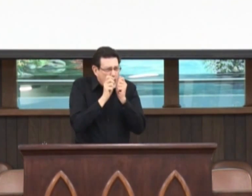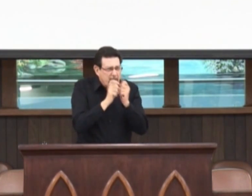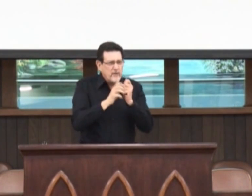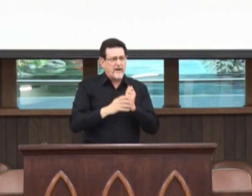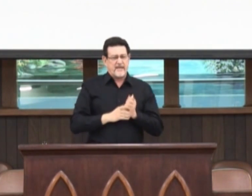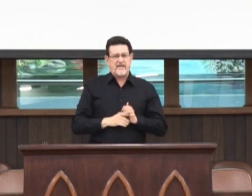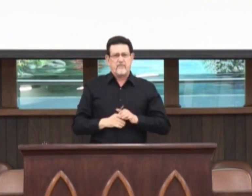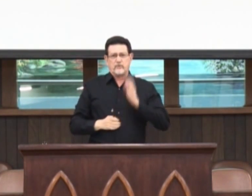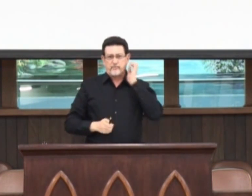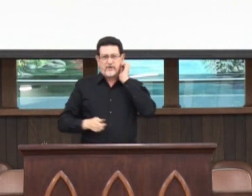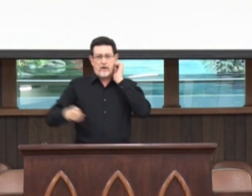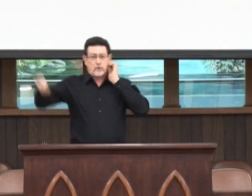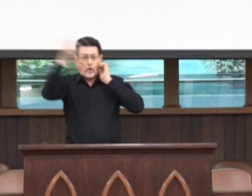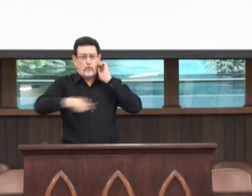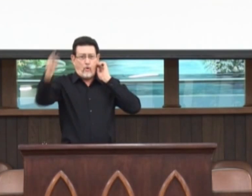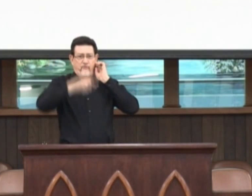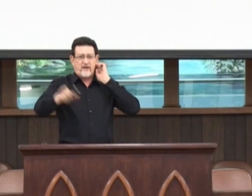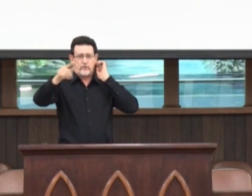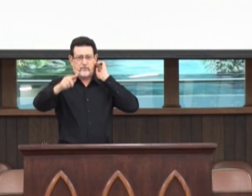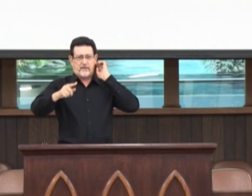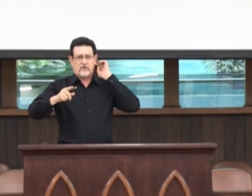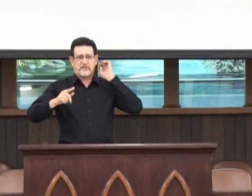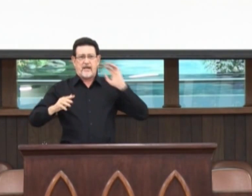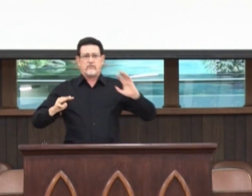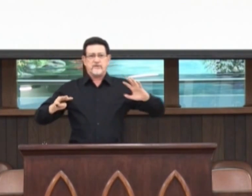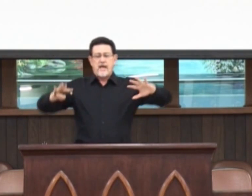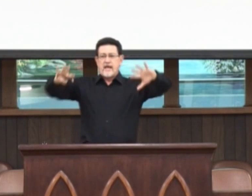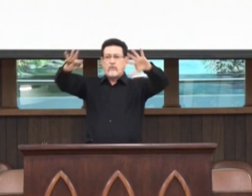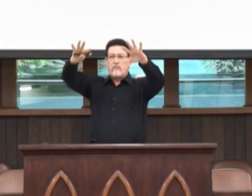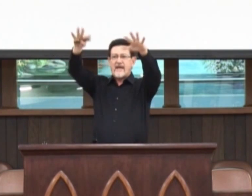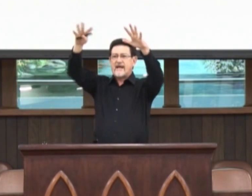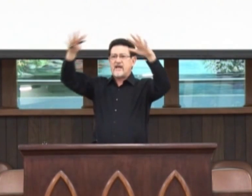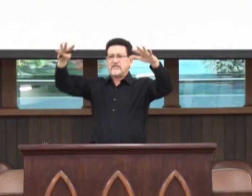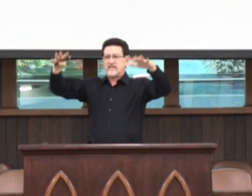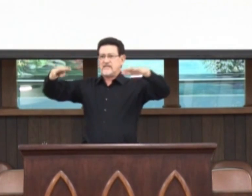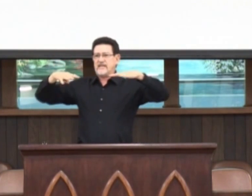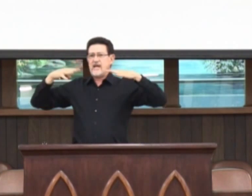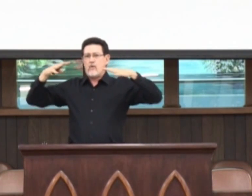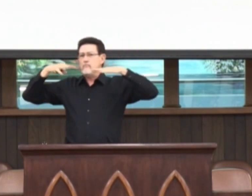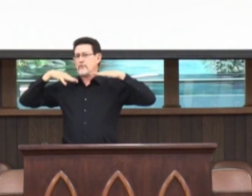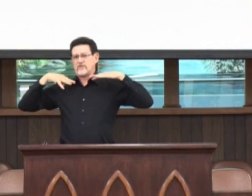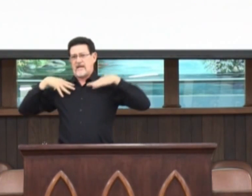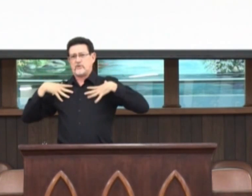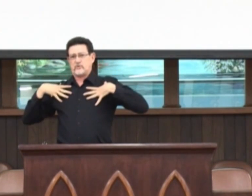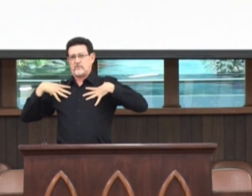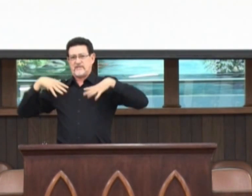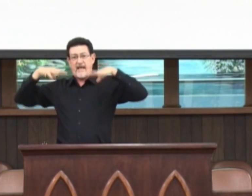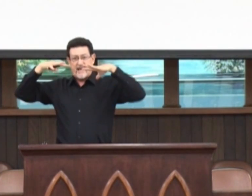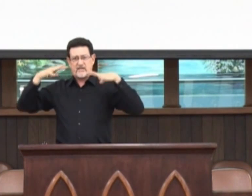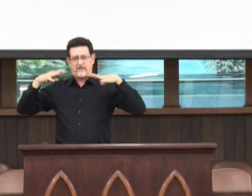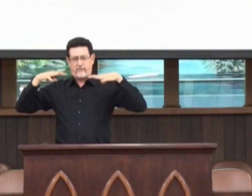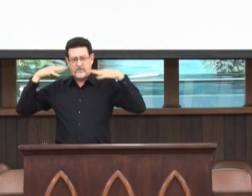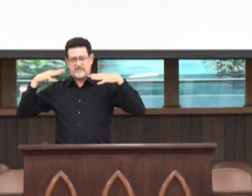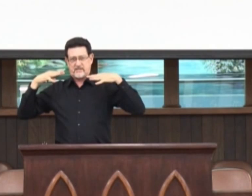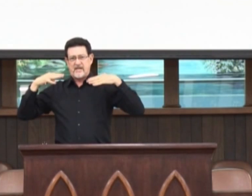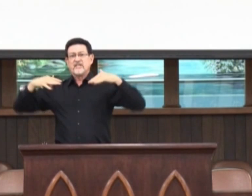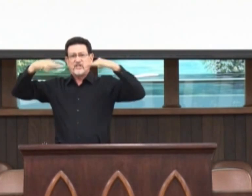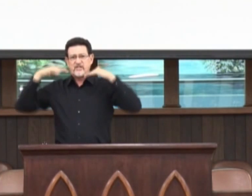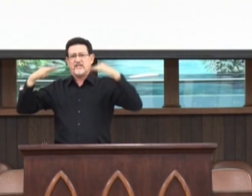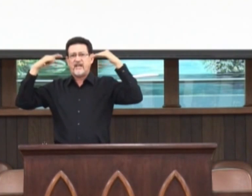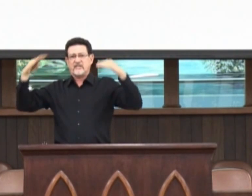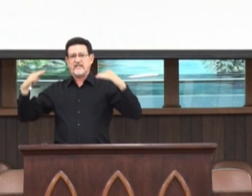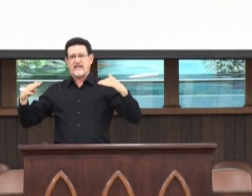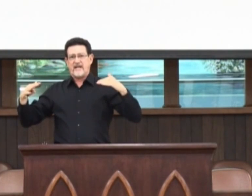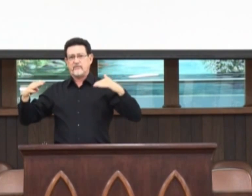entrar um pouquinho aqui, irmãos, porque todo conflito que nós temos, uma igreja seria um processo. Se a igreja fosse